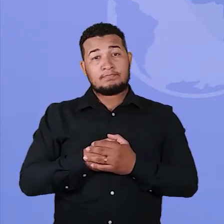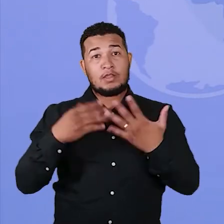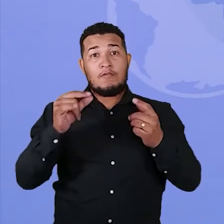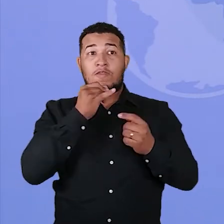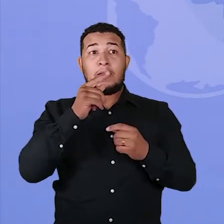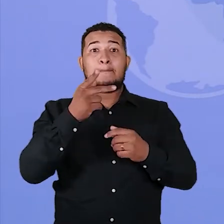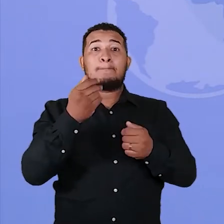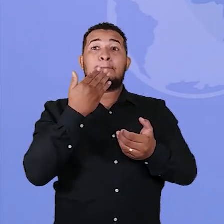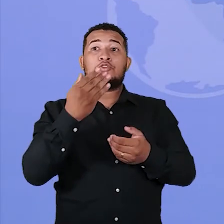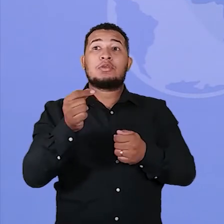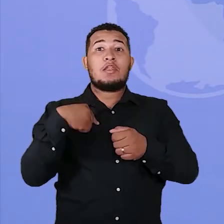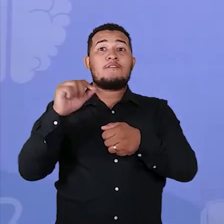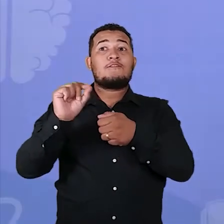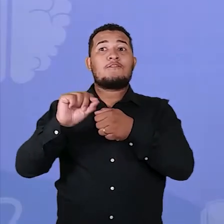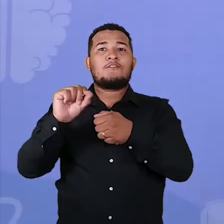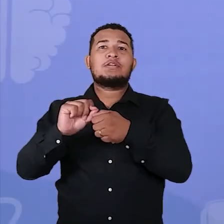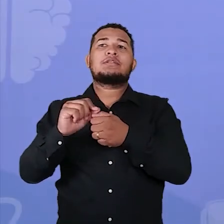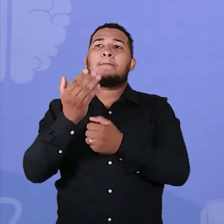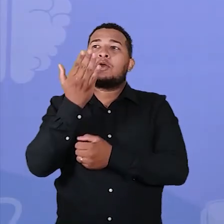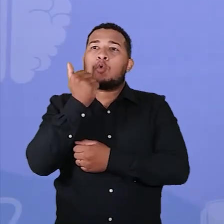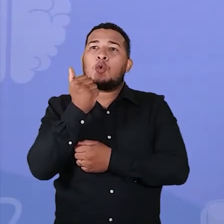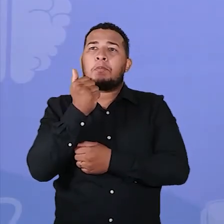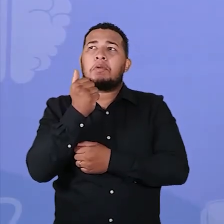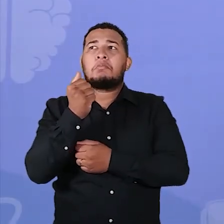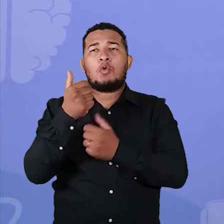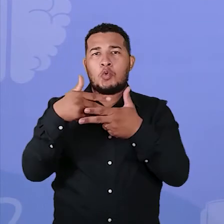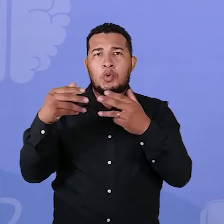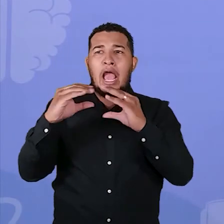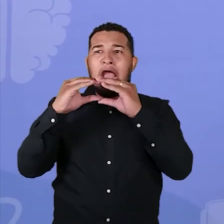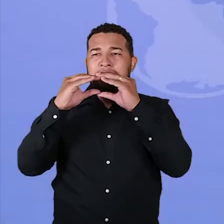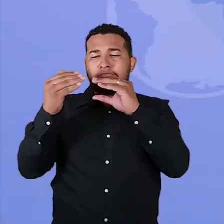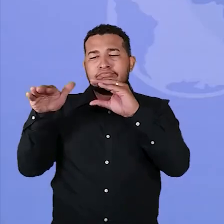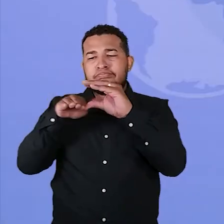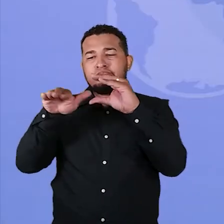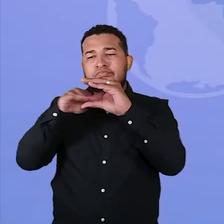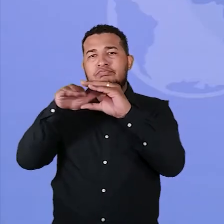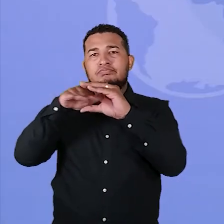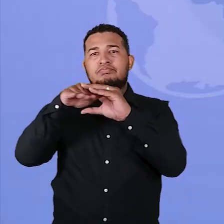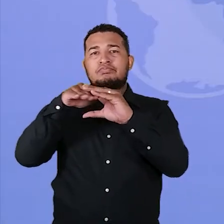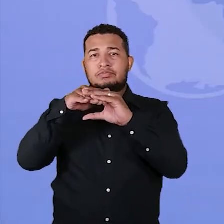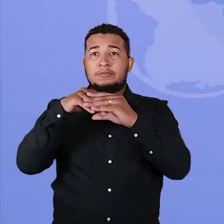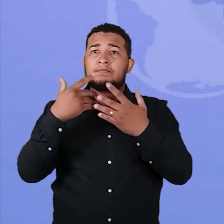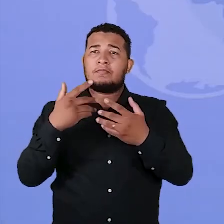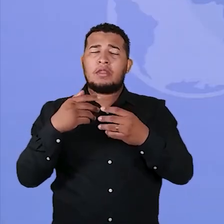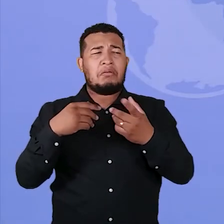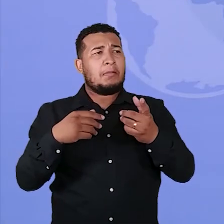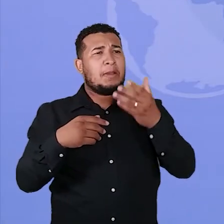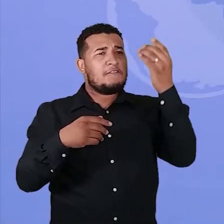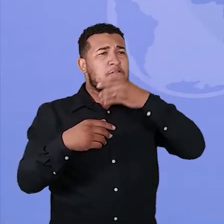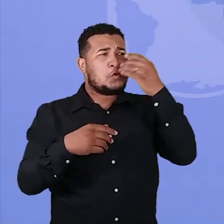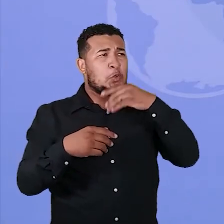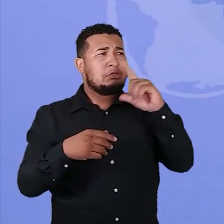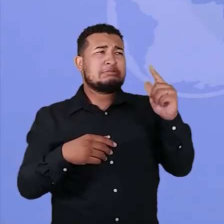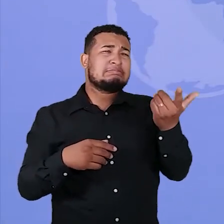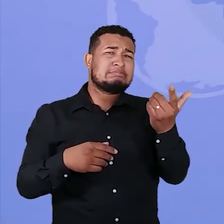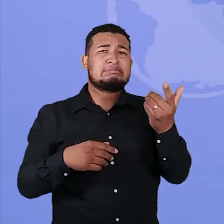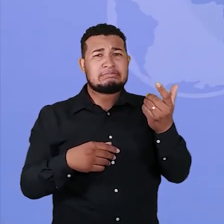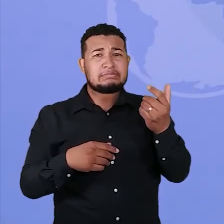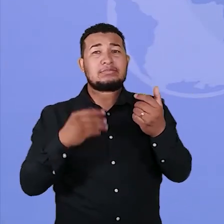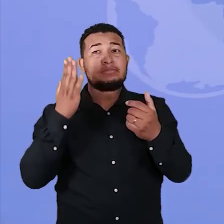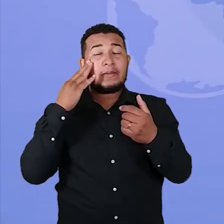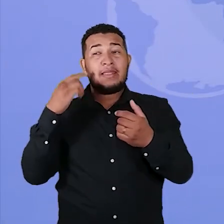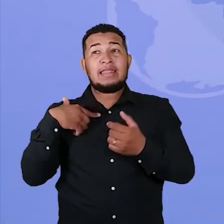tirinha? Ele pediu para fazer um lanche. A mãe falou para ele pegar fruta. Então, pegar fruta não é fazer propriamente o lanche. Ele